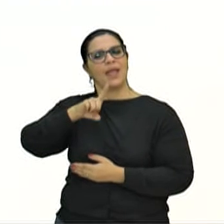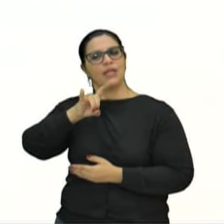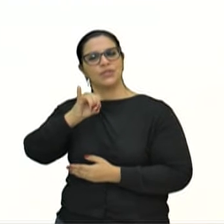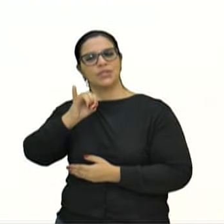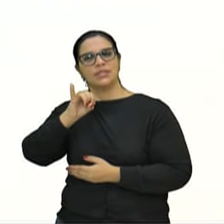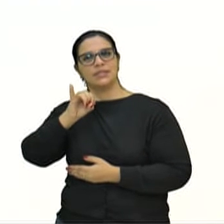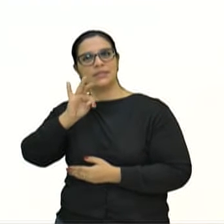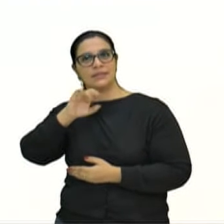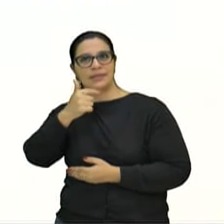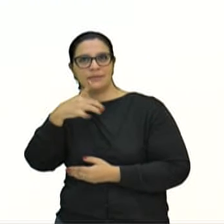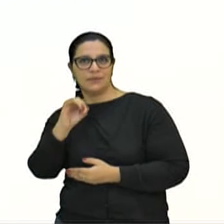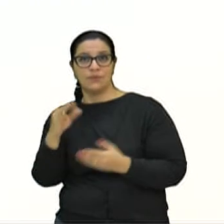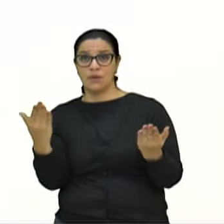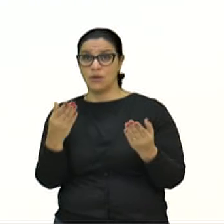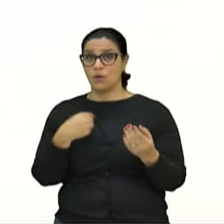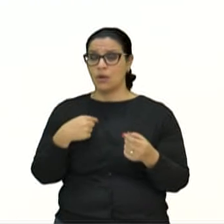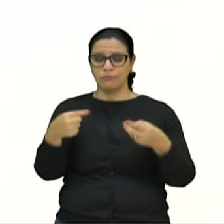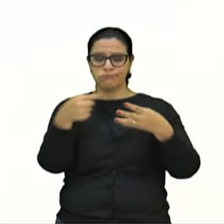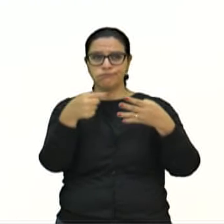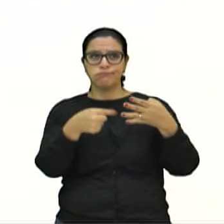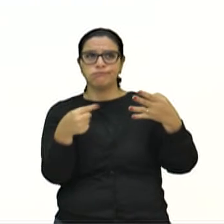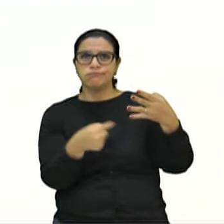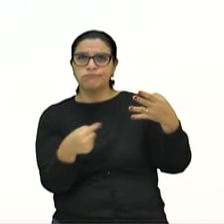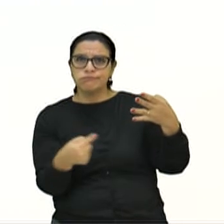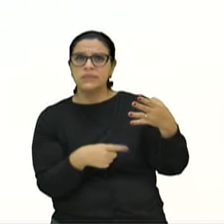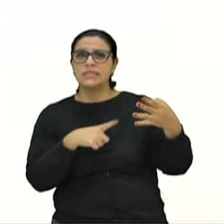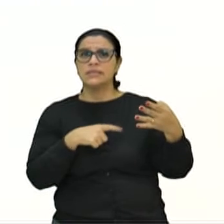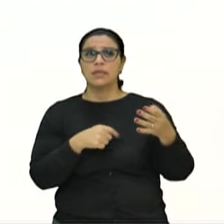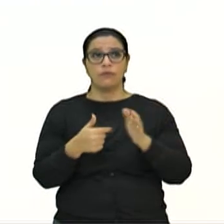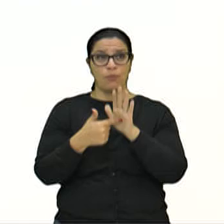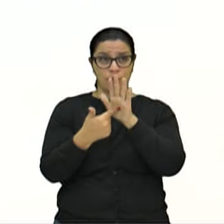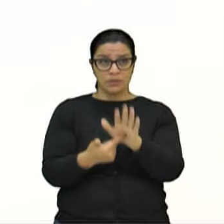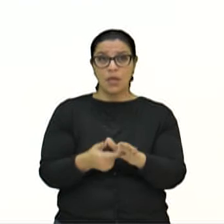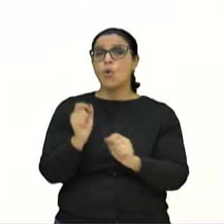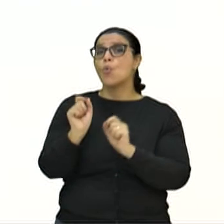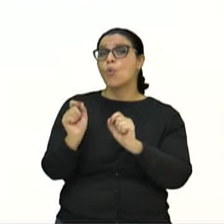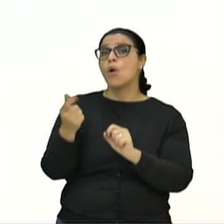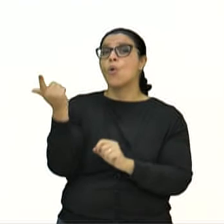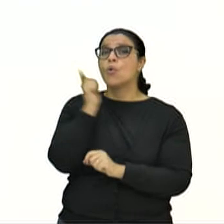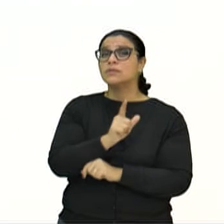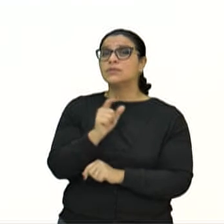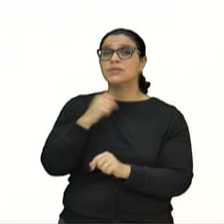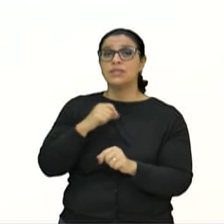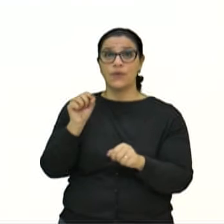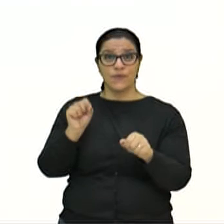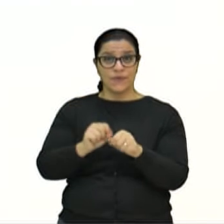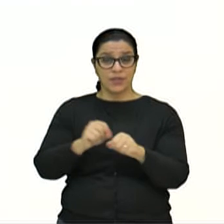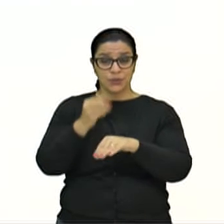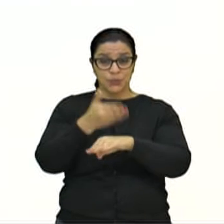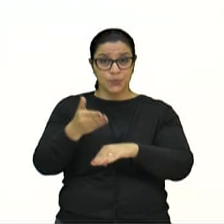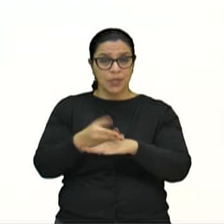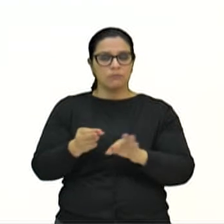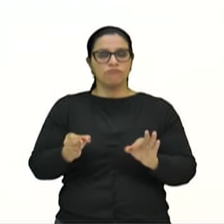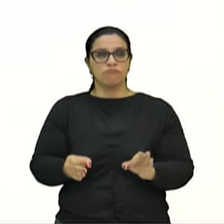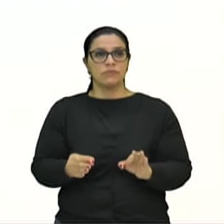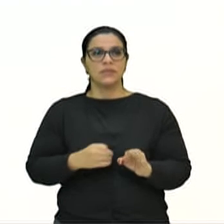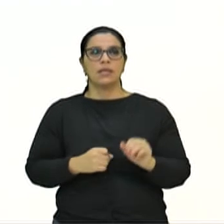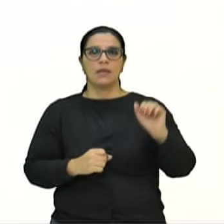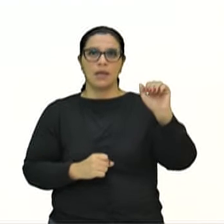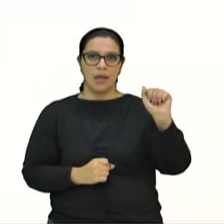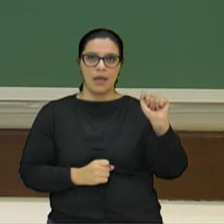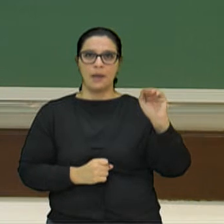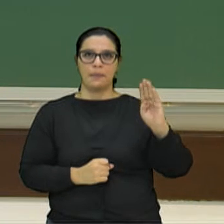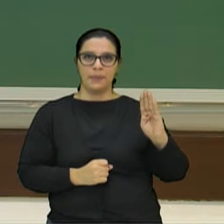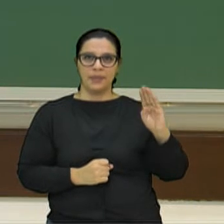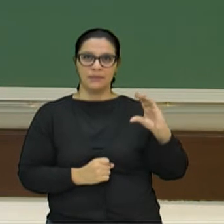meditação. Dos benefícios citados abaixo, quais são proporcionados pela meditação? Então, temos alguns benefícios